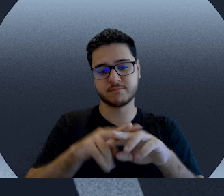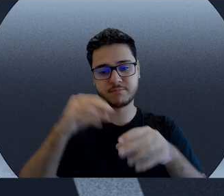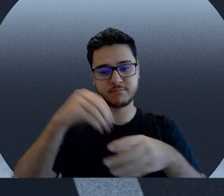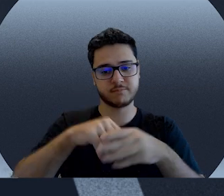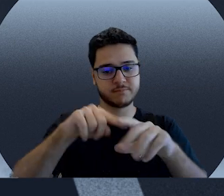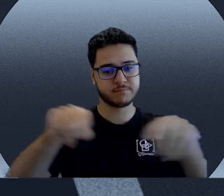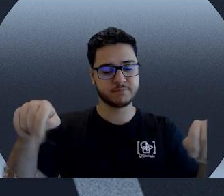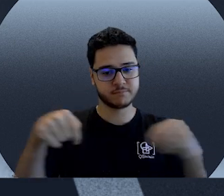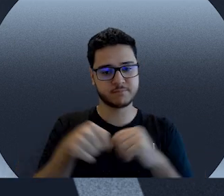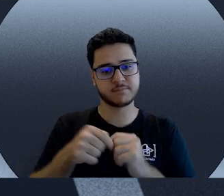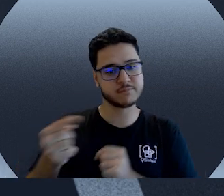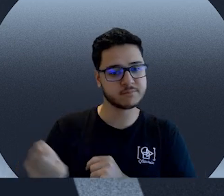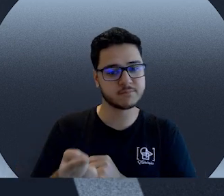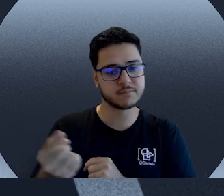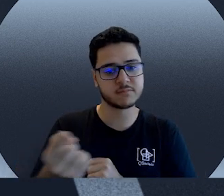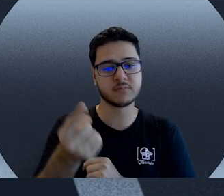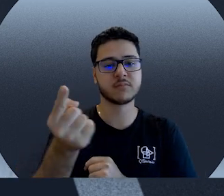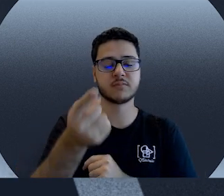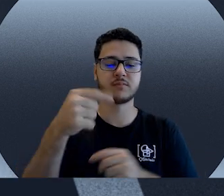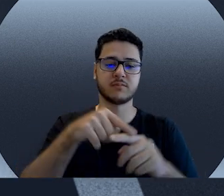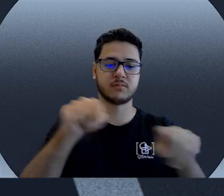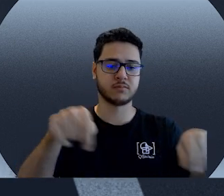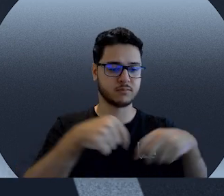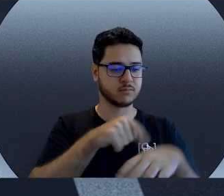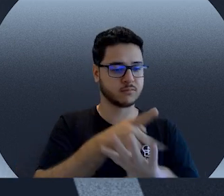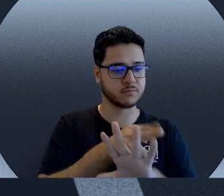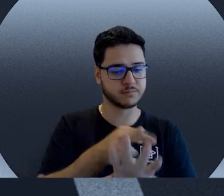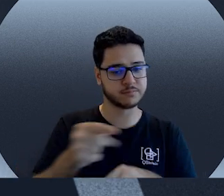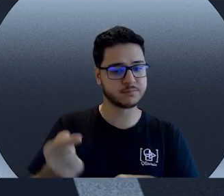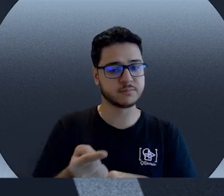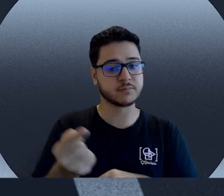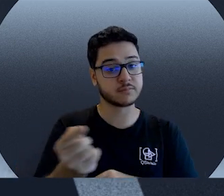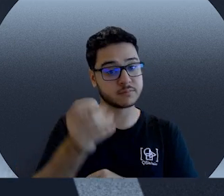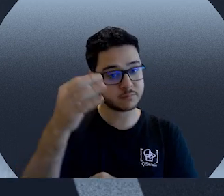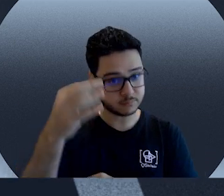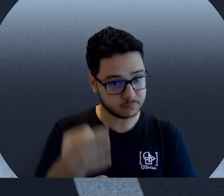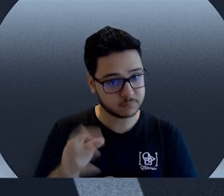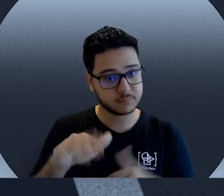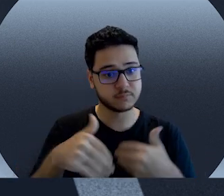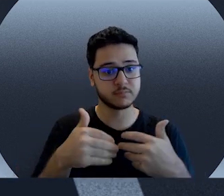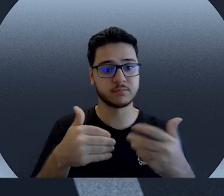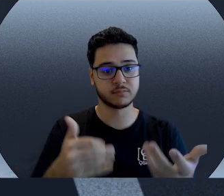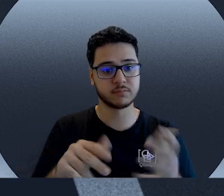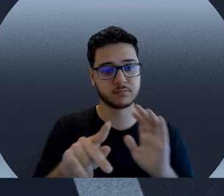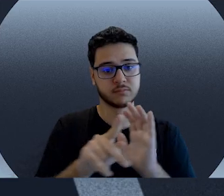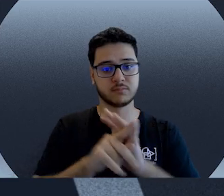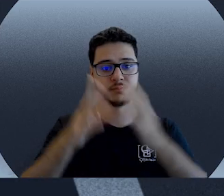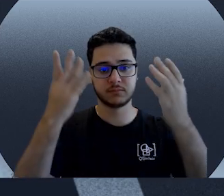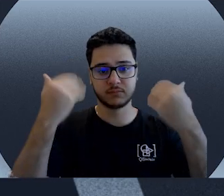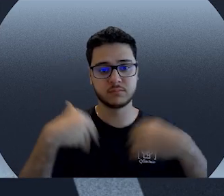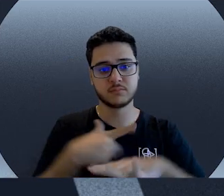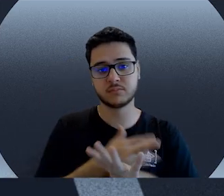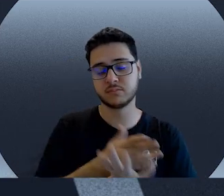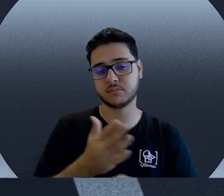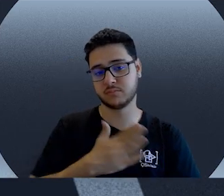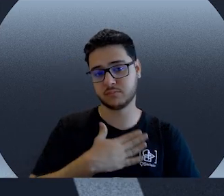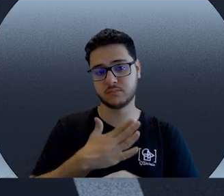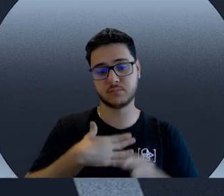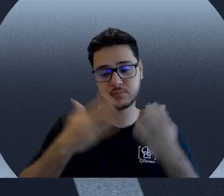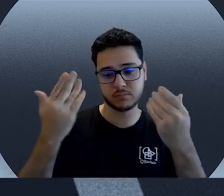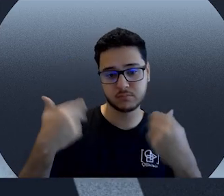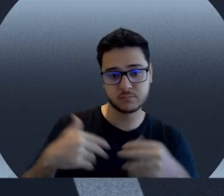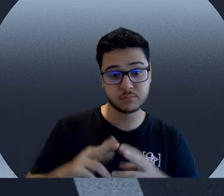infinito. Infinite rooms, né, quartos infinitos ou espelhos infinitos, e esses corpos, ou esse meu